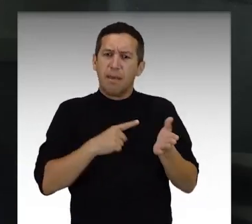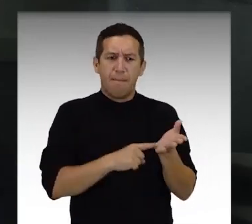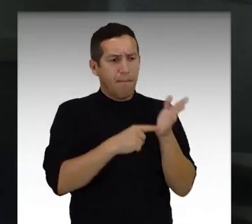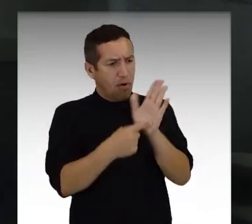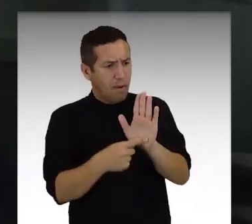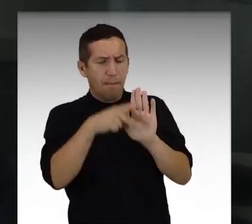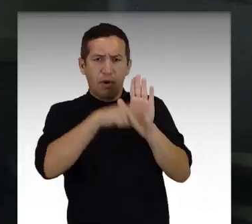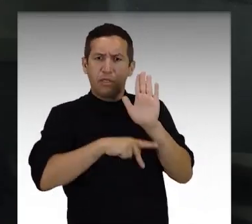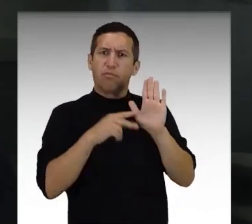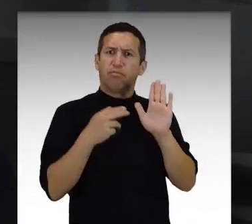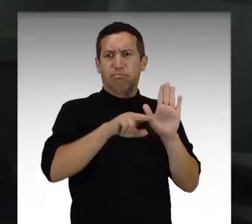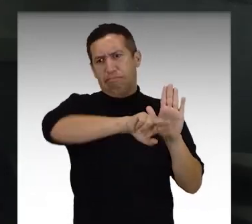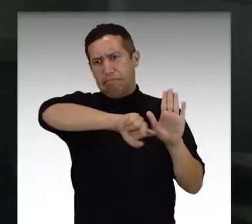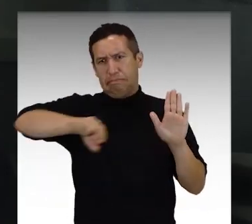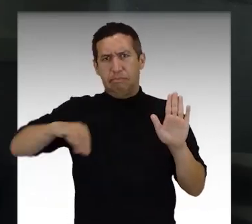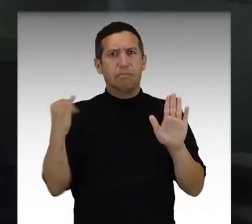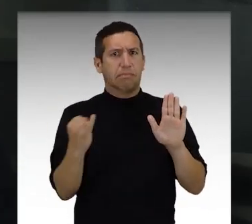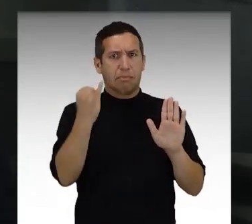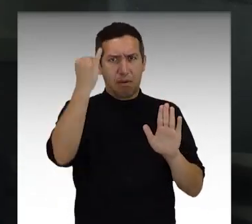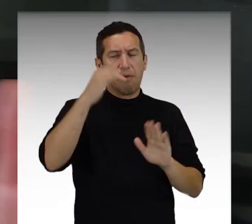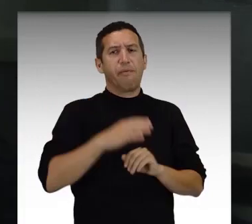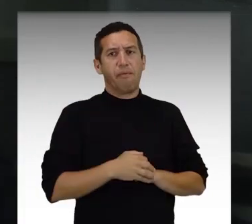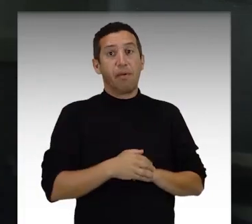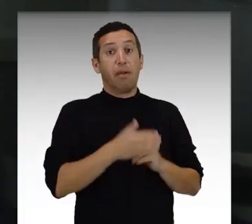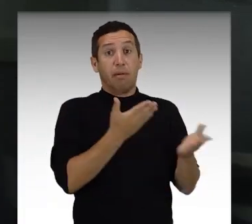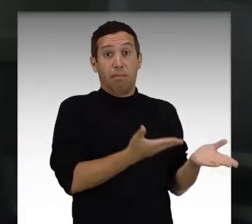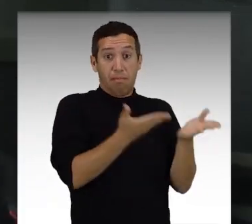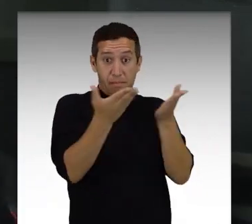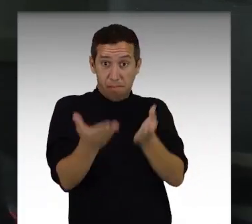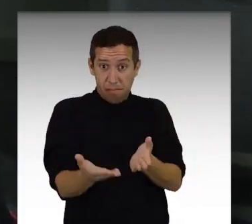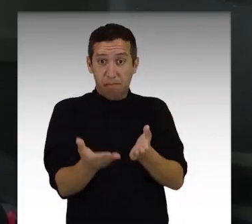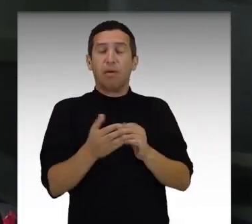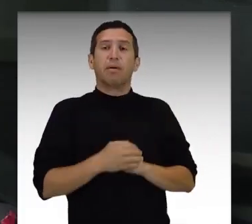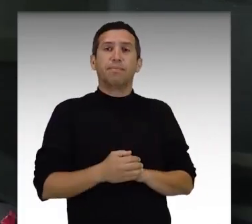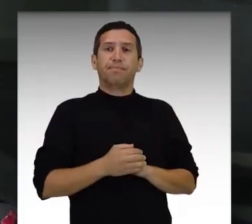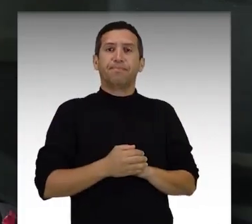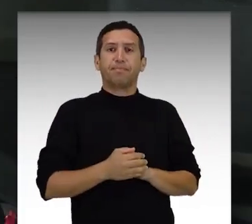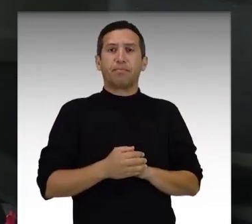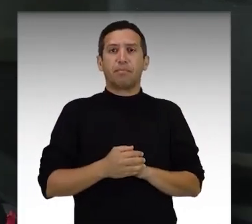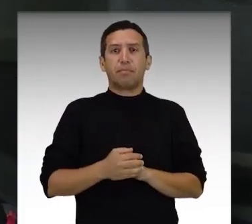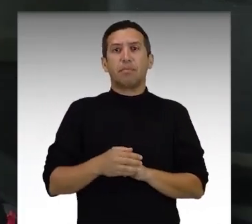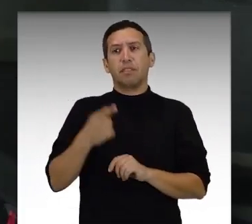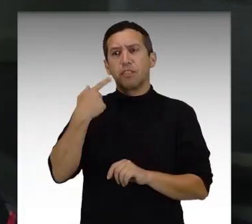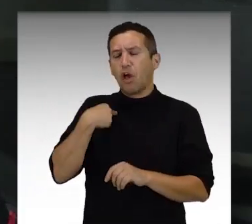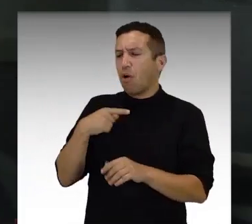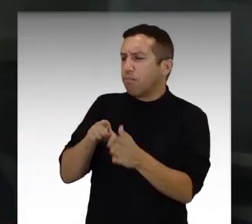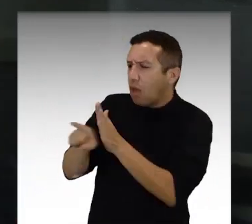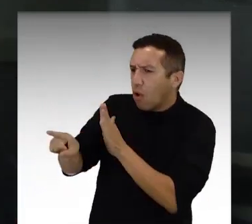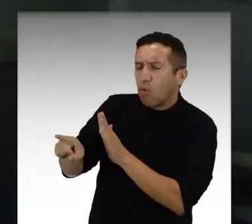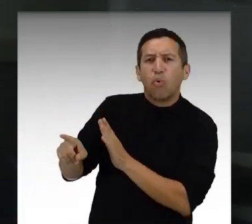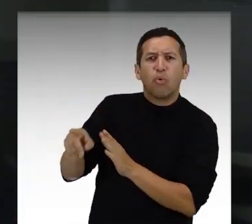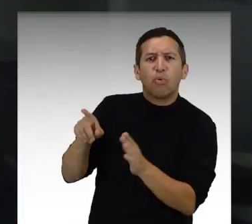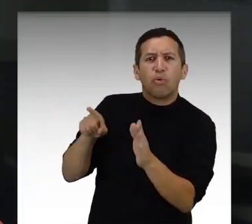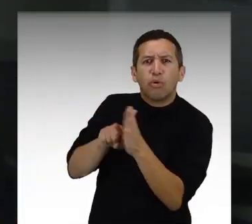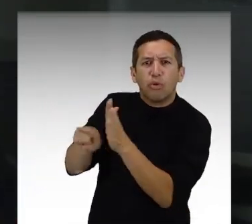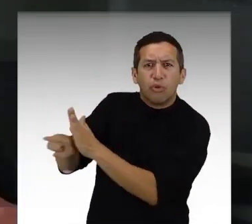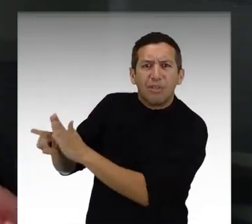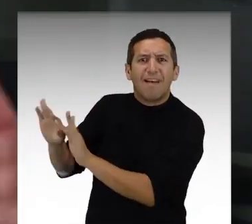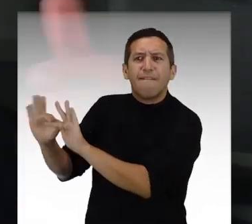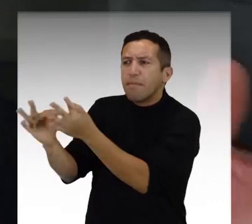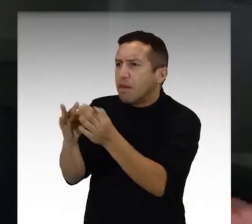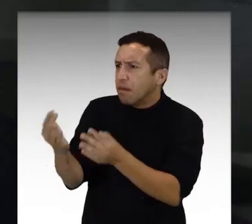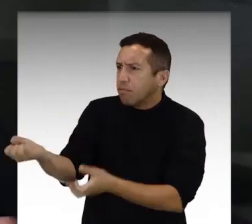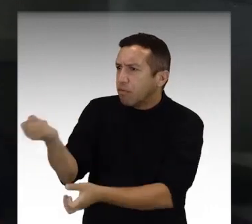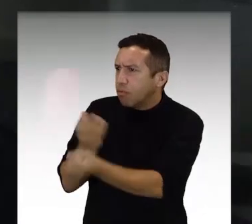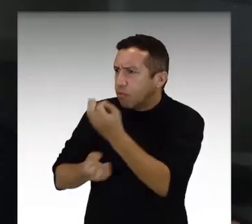a região. Então, esse diagnóstico nos apresentou diversos projetos importantes que foram trazidos a partir